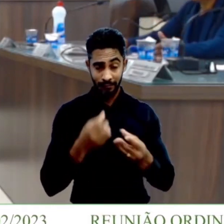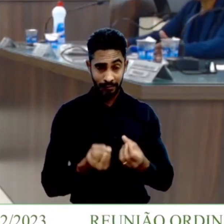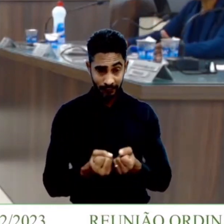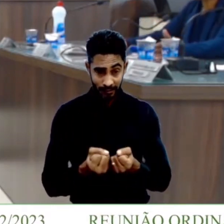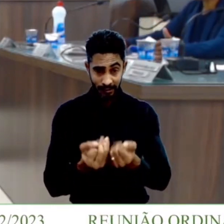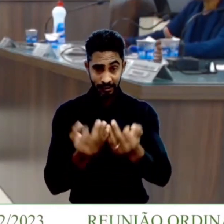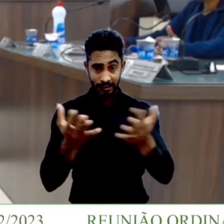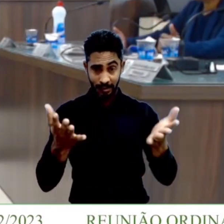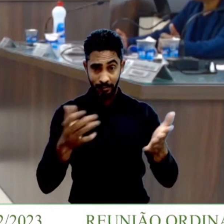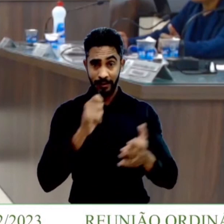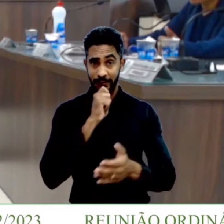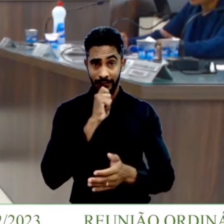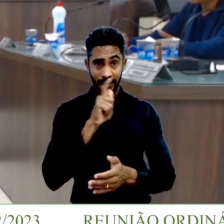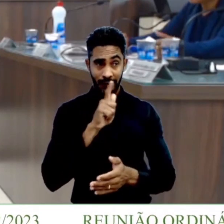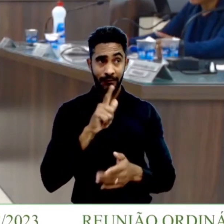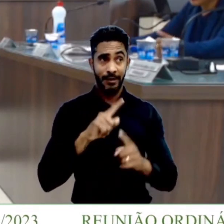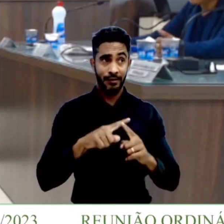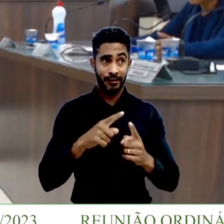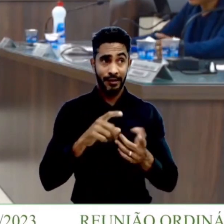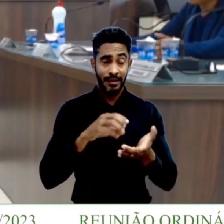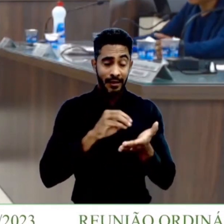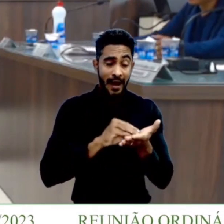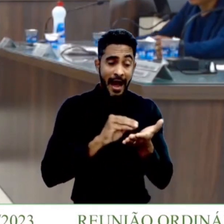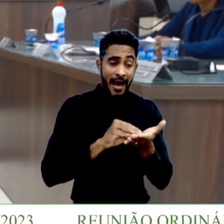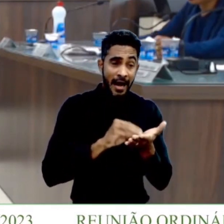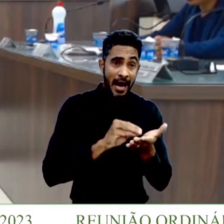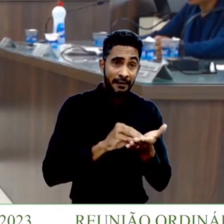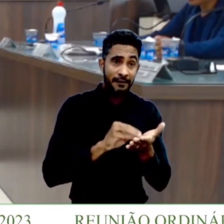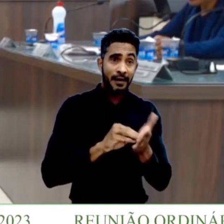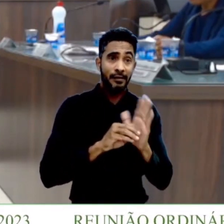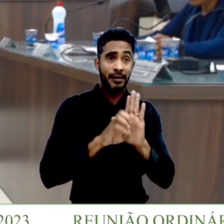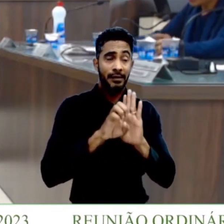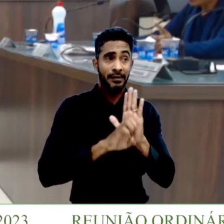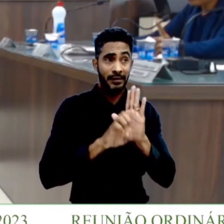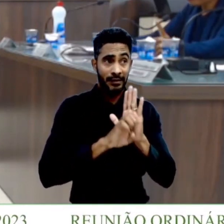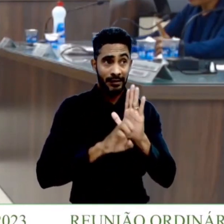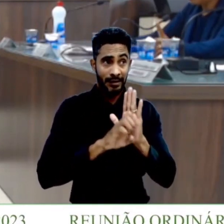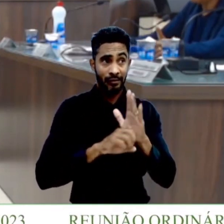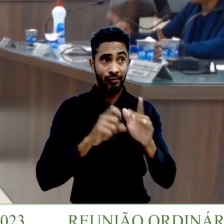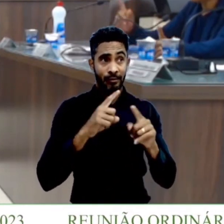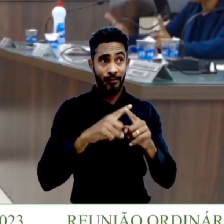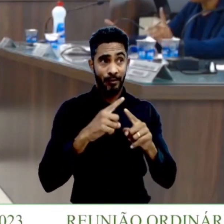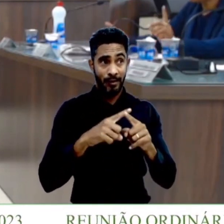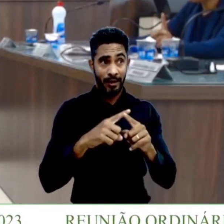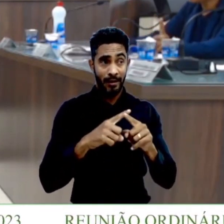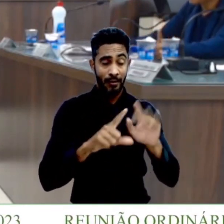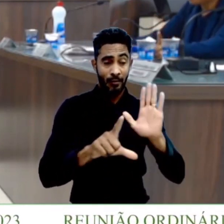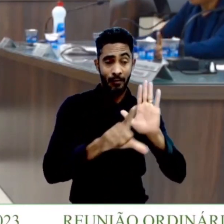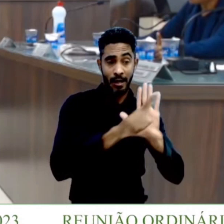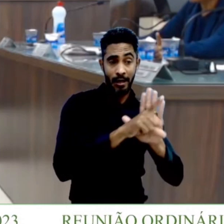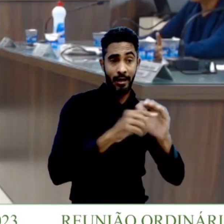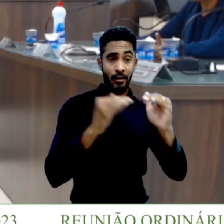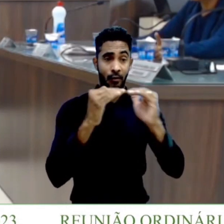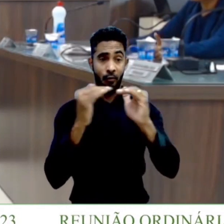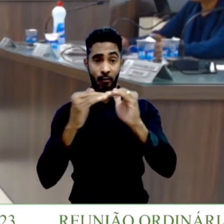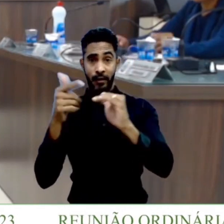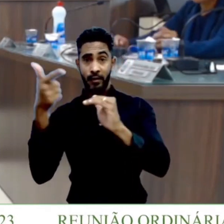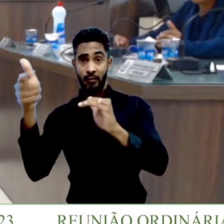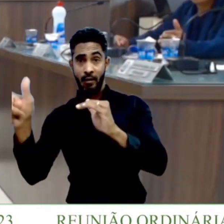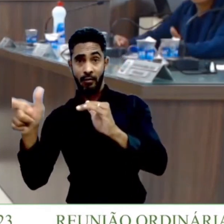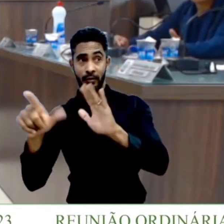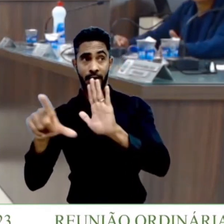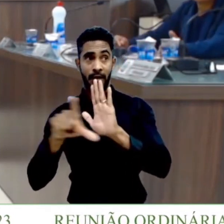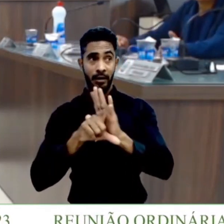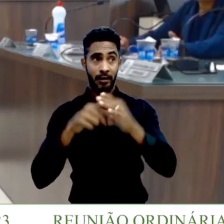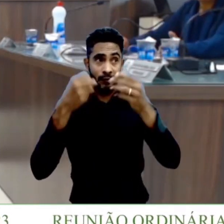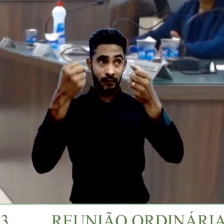ainda, mas eu estou sentindo falta, essa carência do estatuto, porque uma lei vai combinar com a outra, como eu